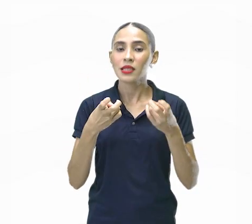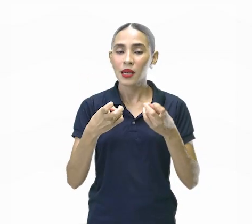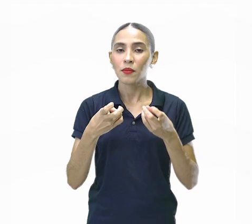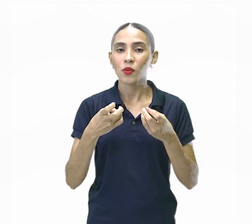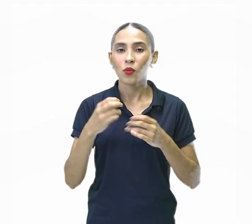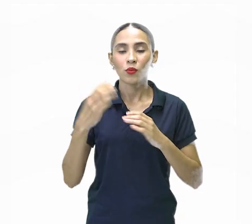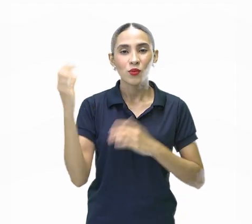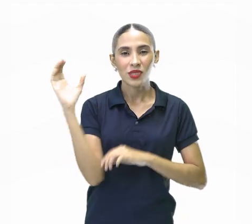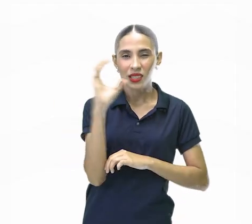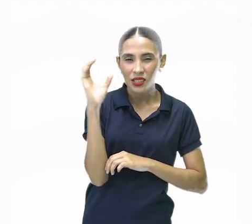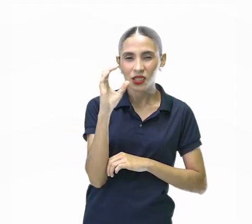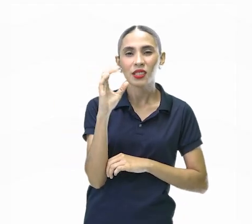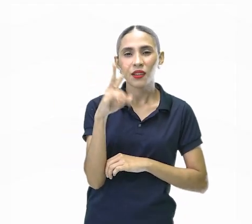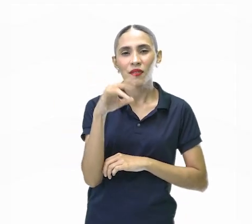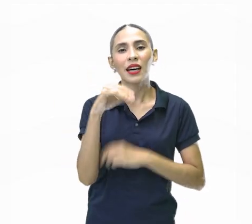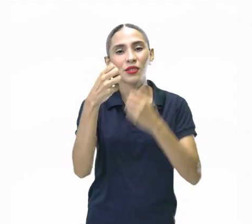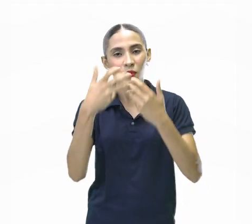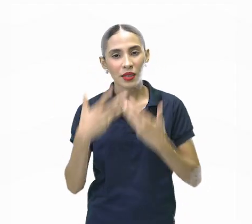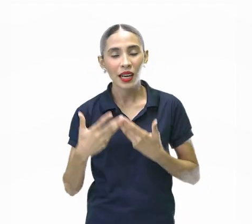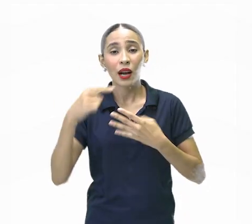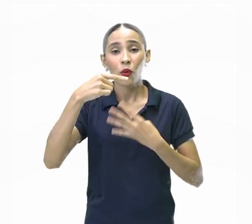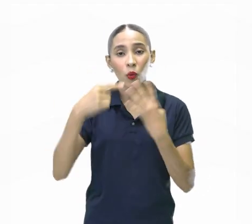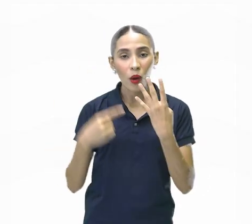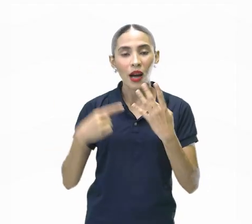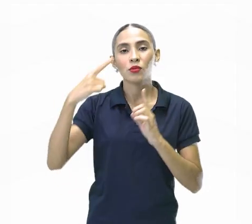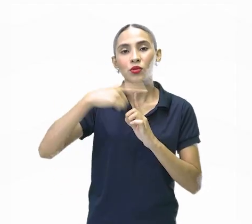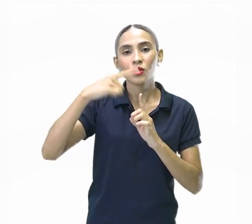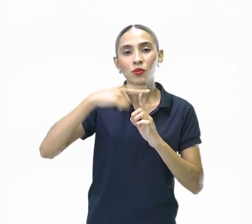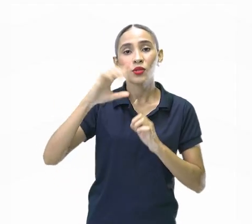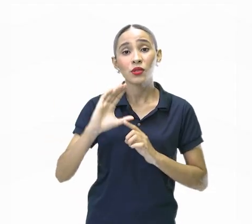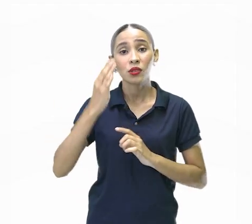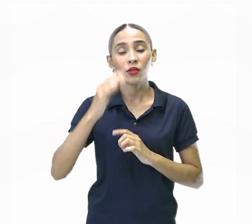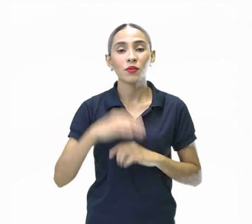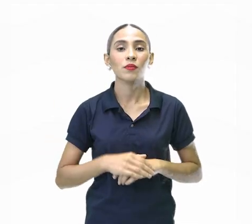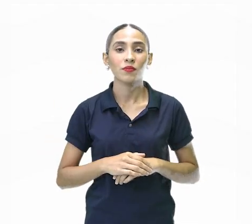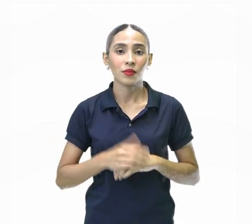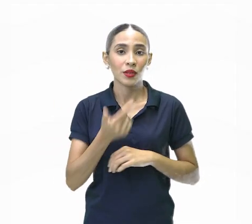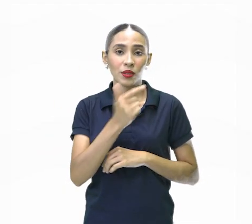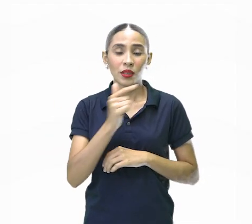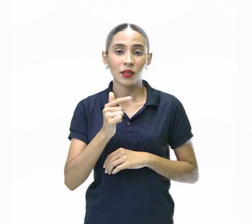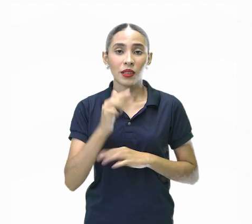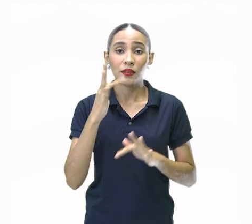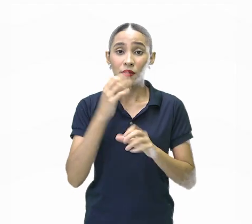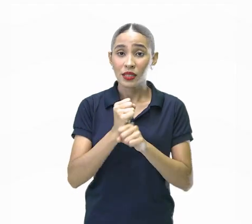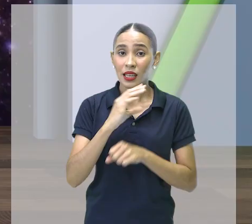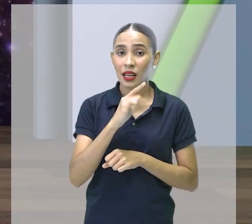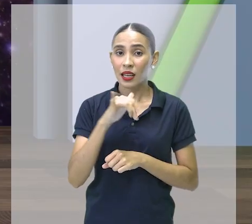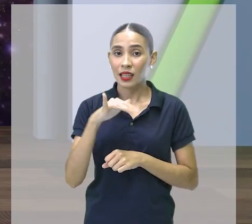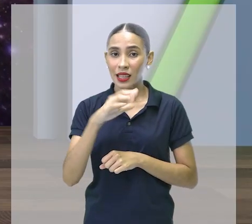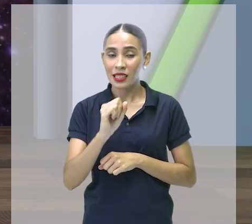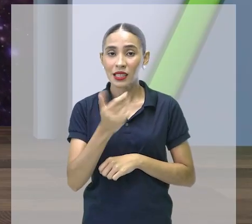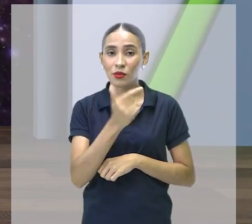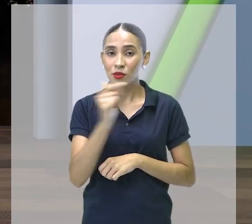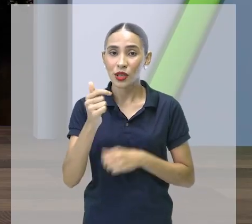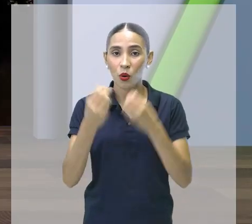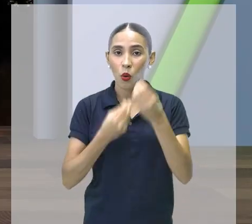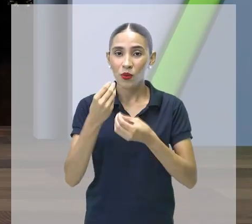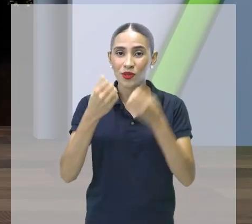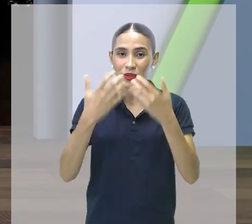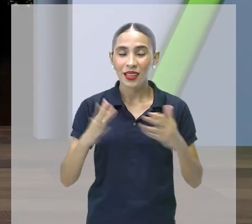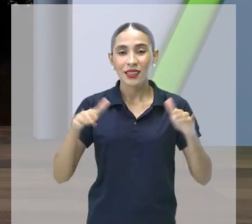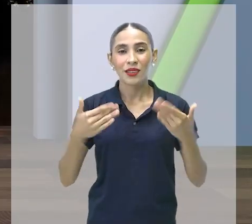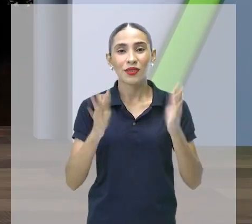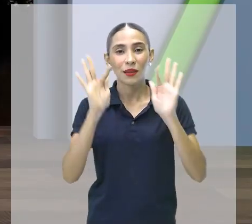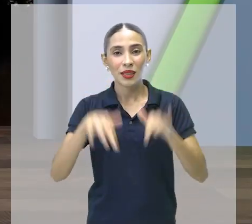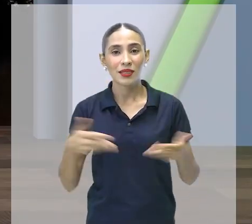veio explicar aquelas 4 situações que a mecânica clássica não explicava. Então, pessoal,